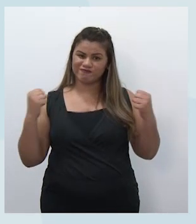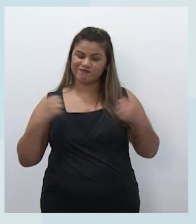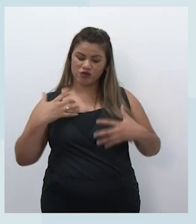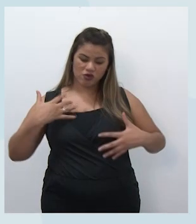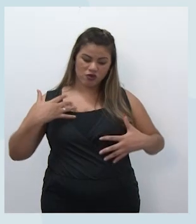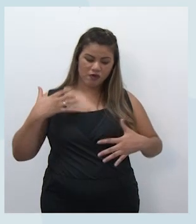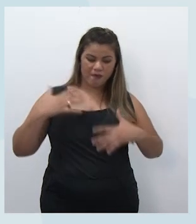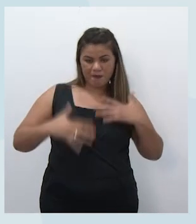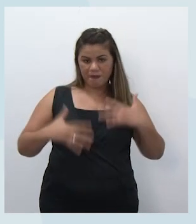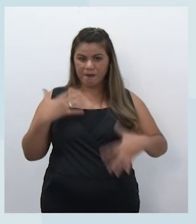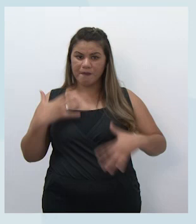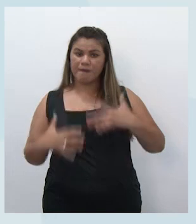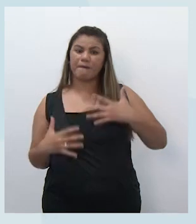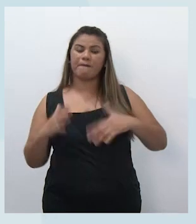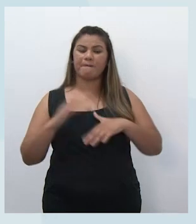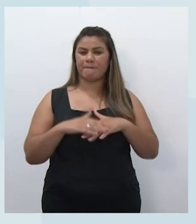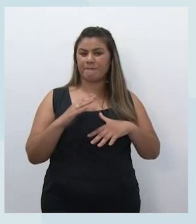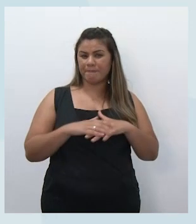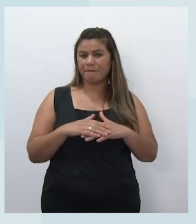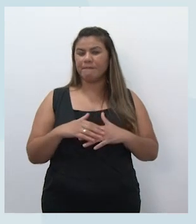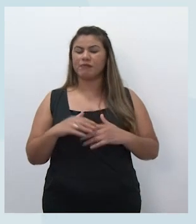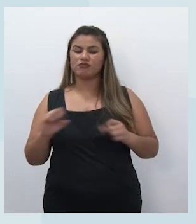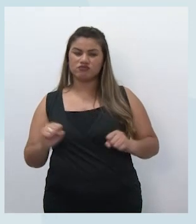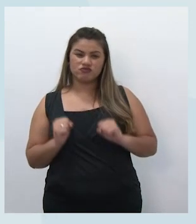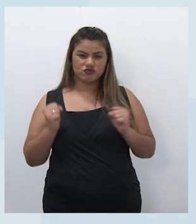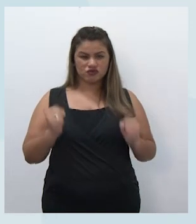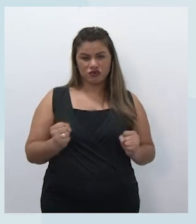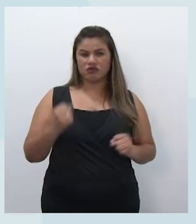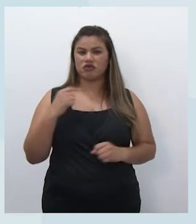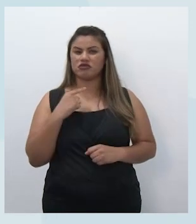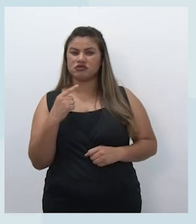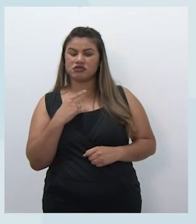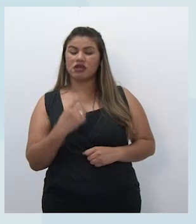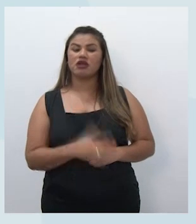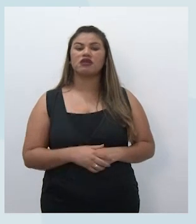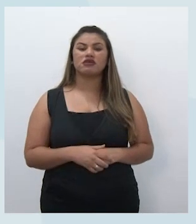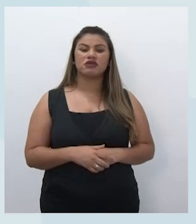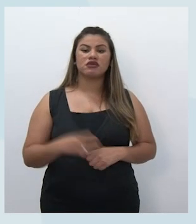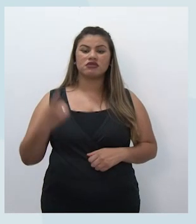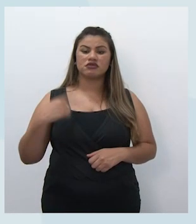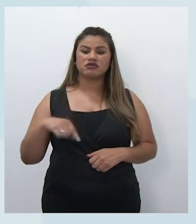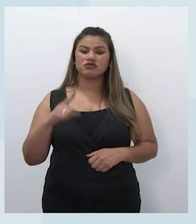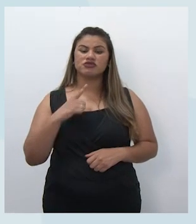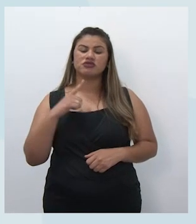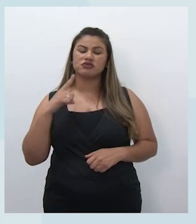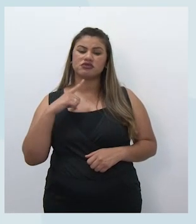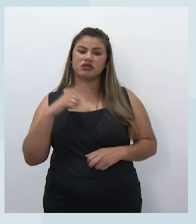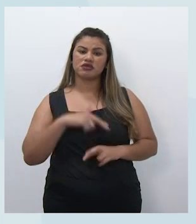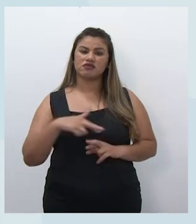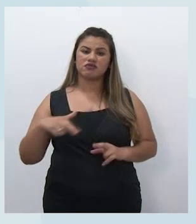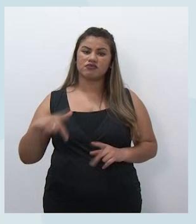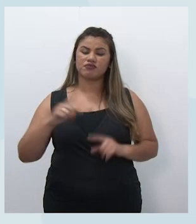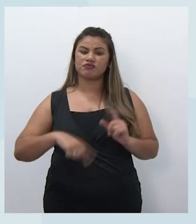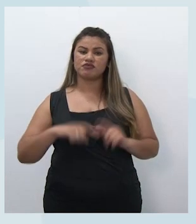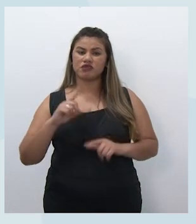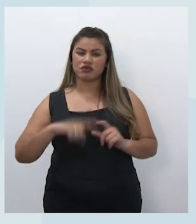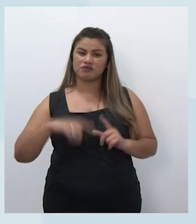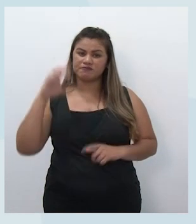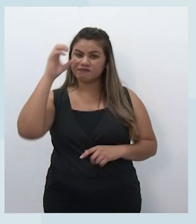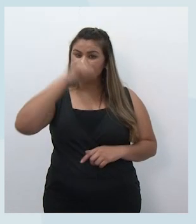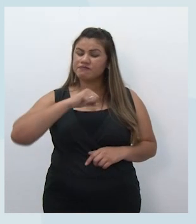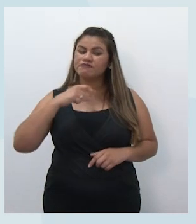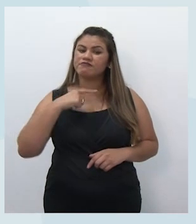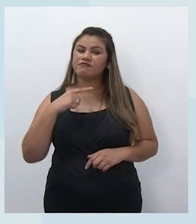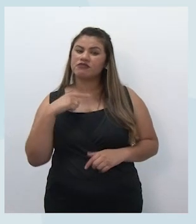fala, que produz, que cria, né? Então, aqui nós temos indicações de objetos de conhecimento que o professor pode desenvolver, que são específicos